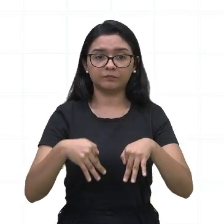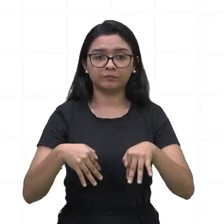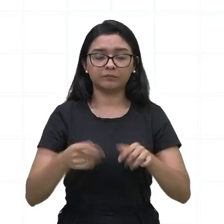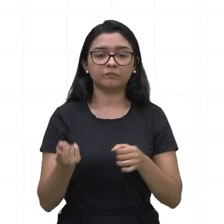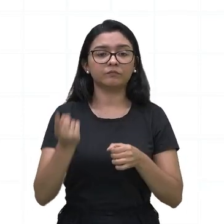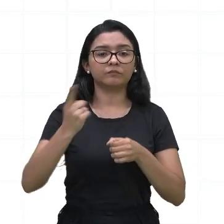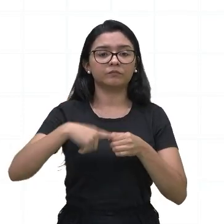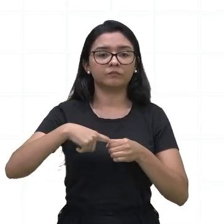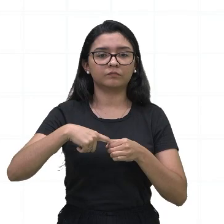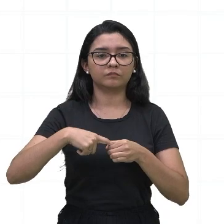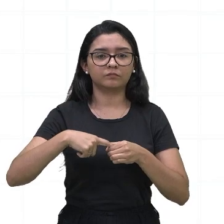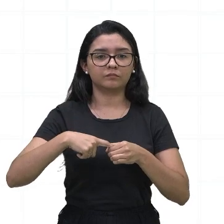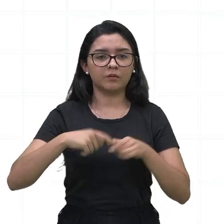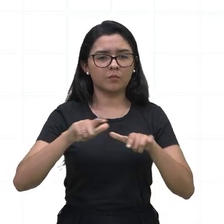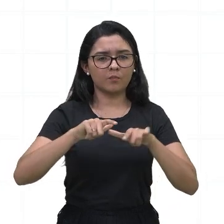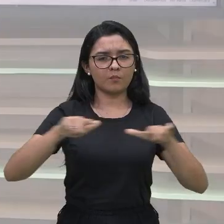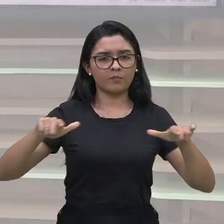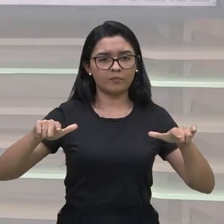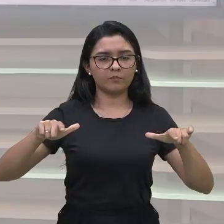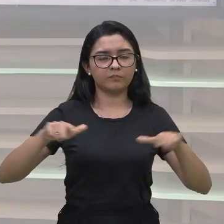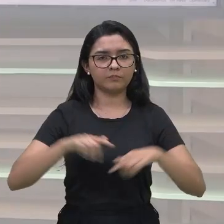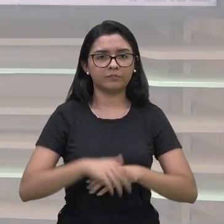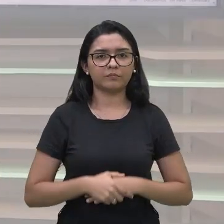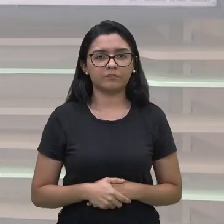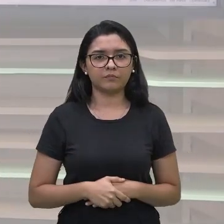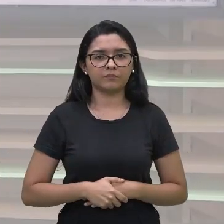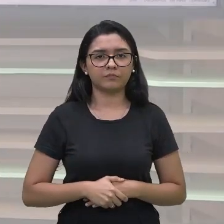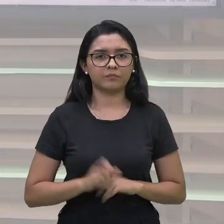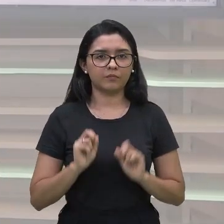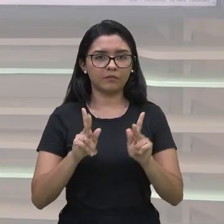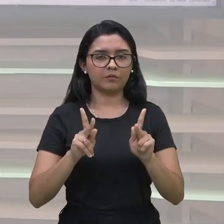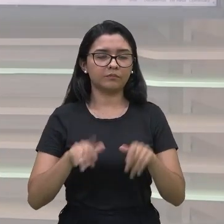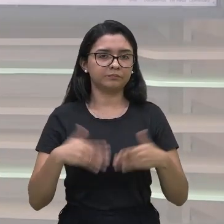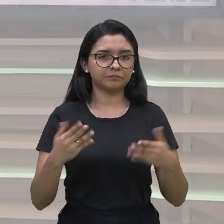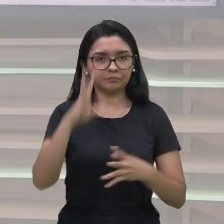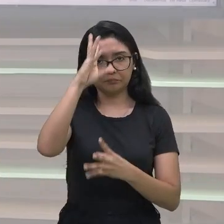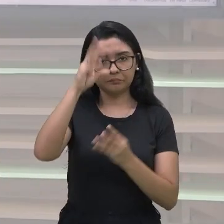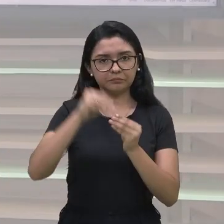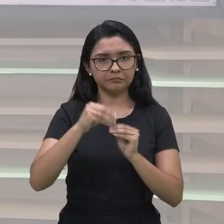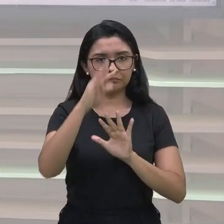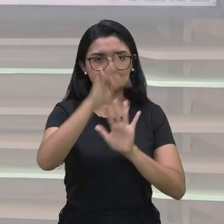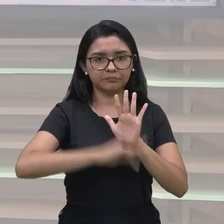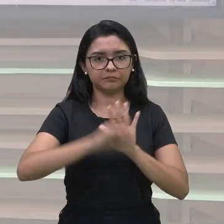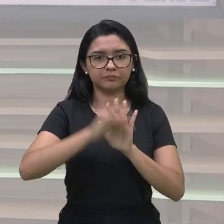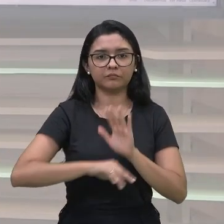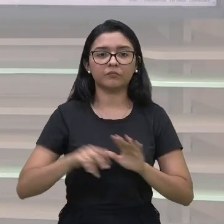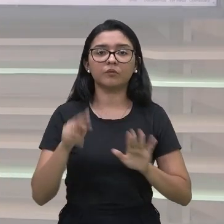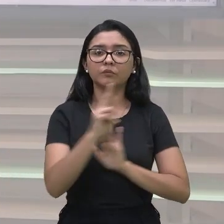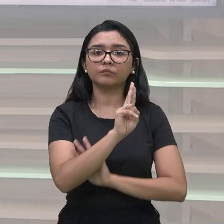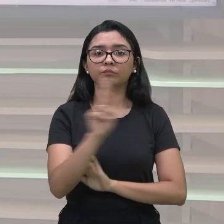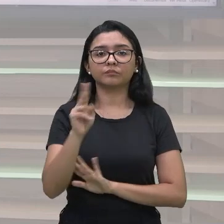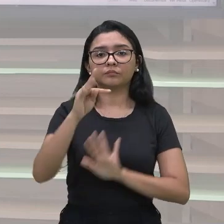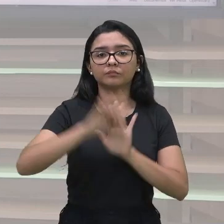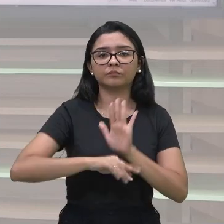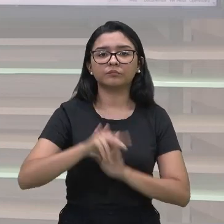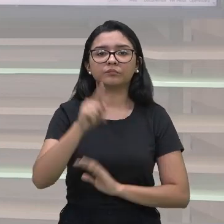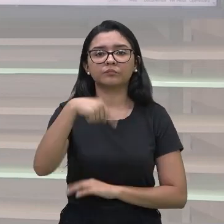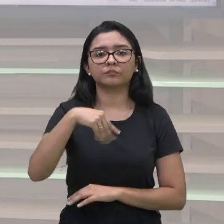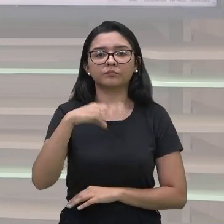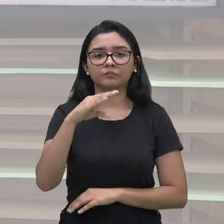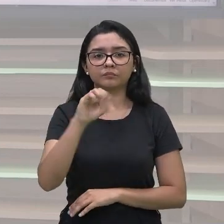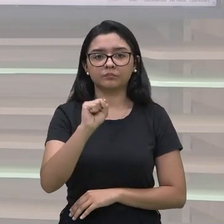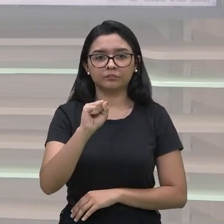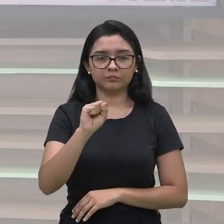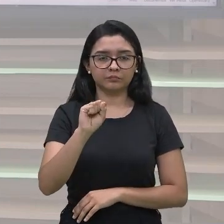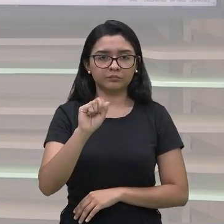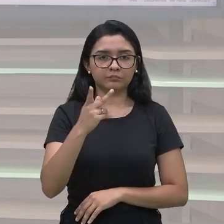a volta, o vazio. Muito bem, olha só o texto aí, ó. O nome do texto é O Show. Se você